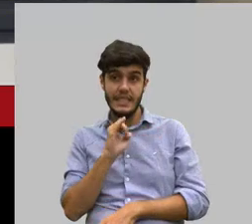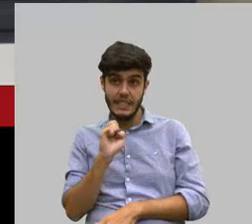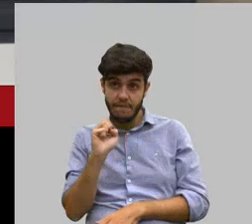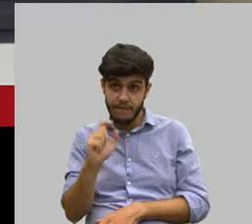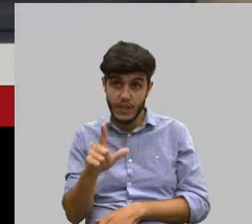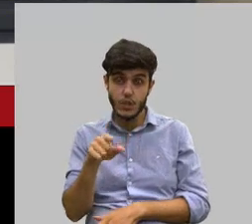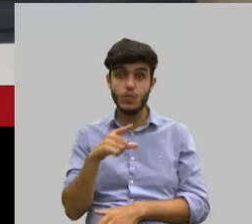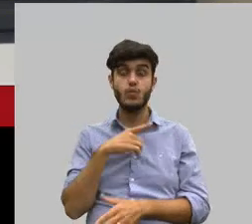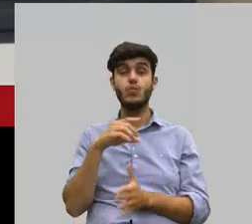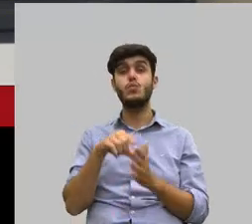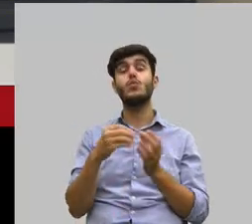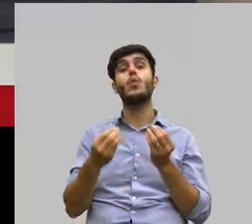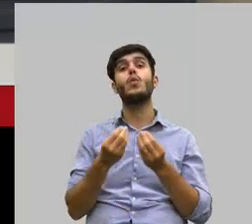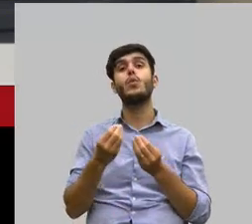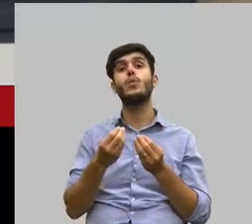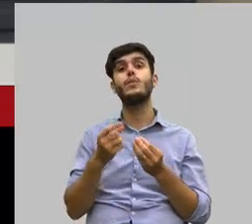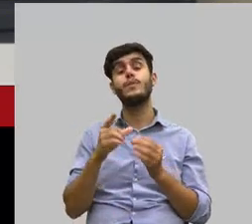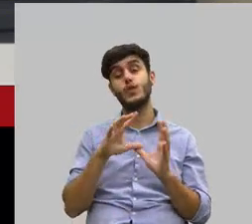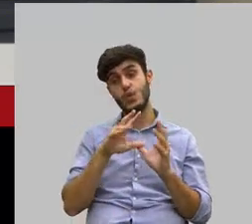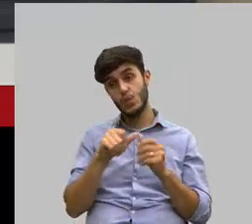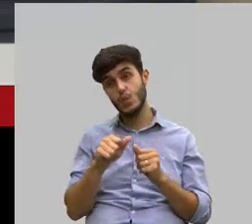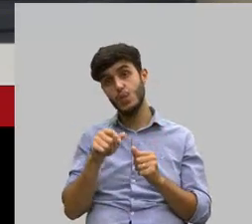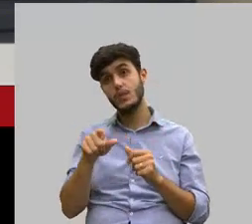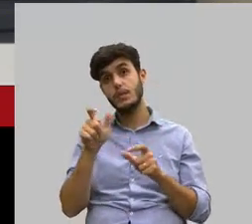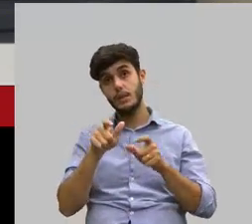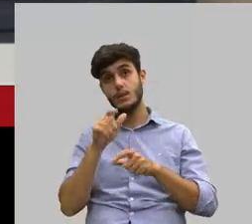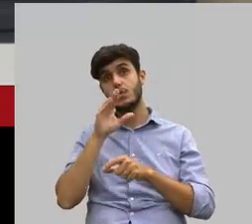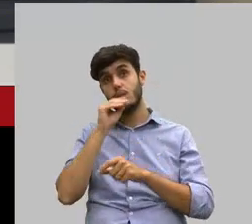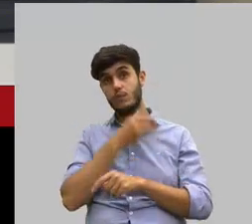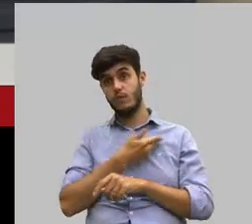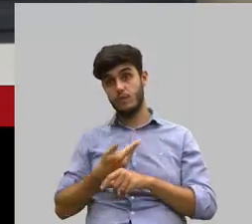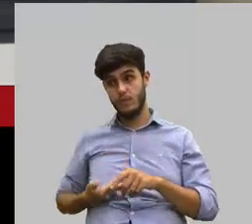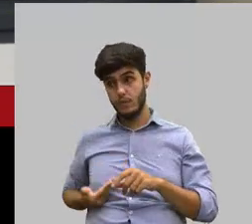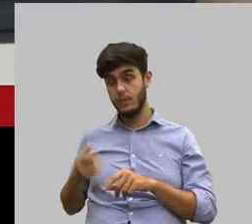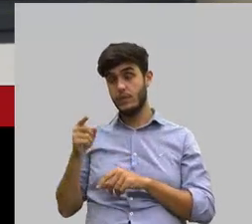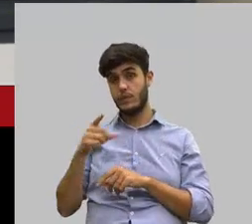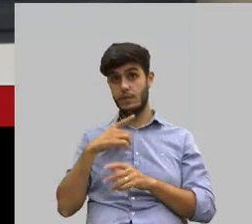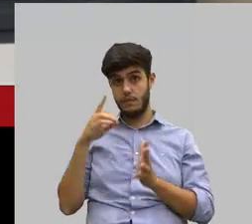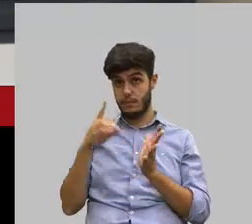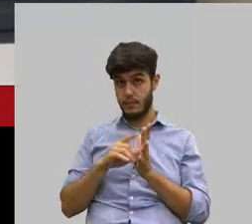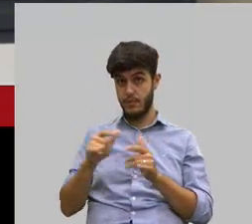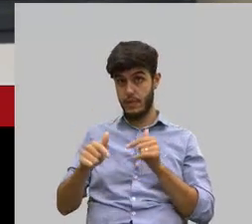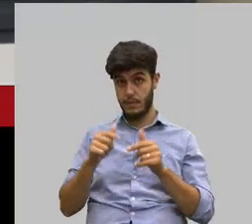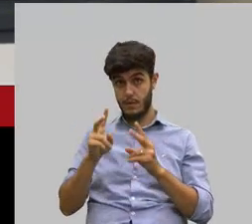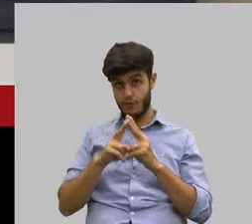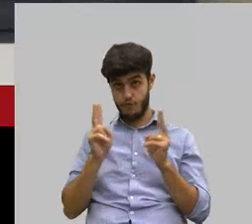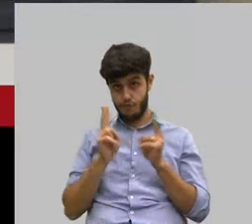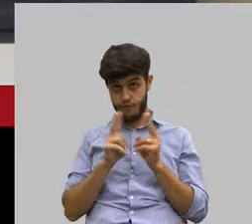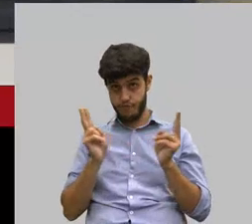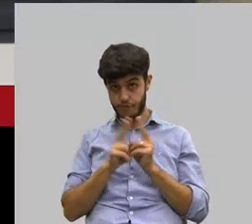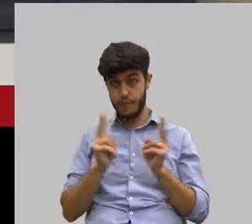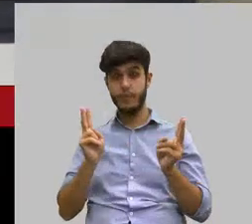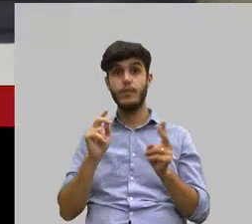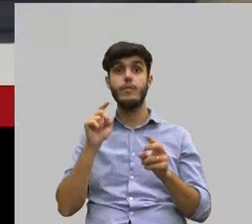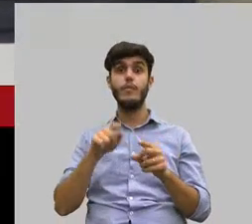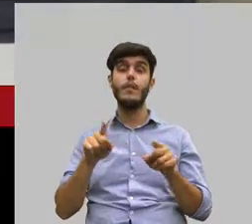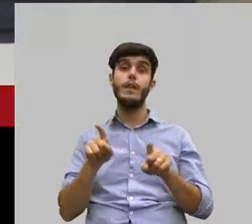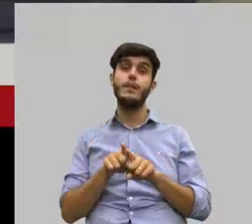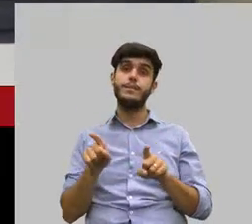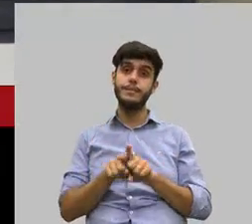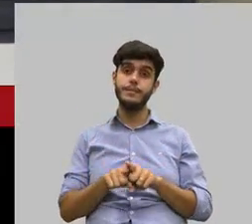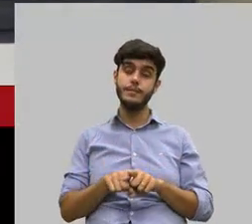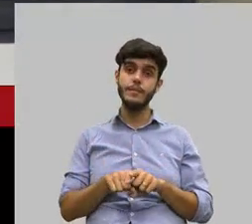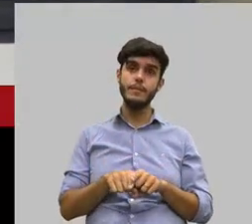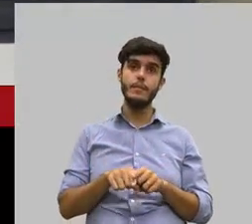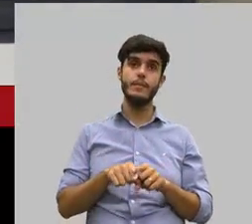proporção em que todos os servidores que pleitearam foram colocados em teletrabalho né todos que pleitearam e aqueles